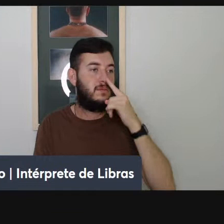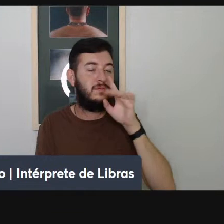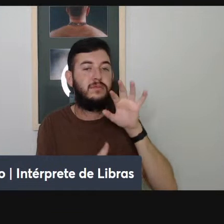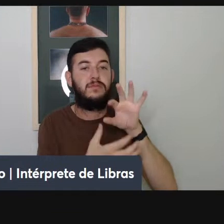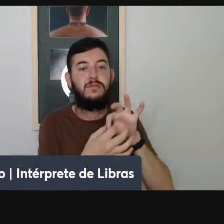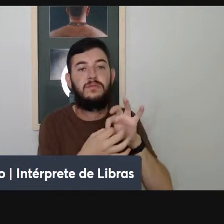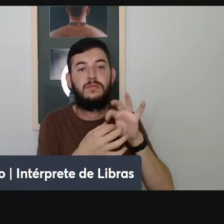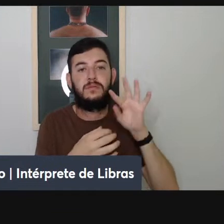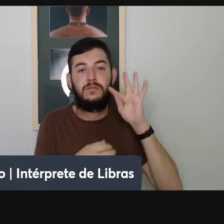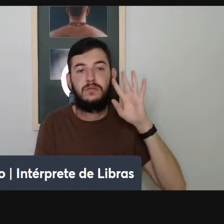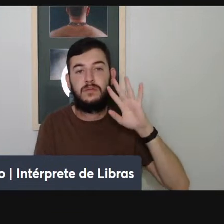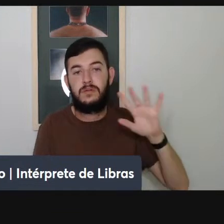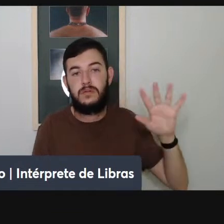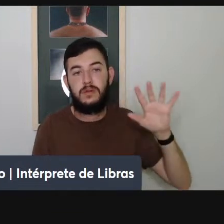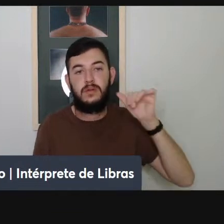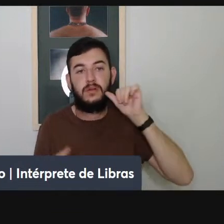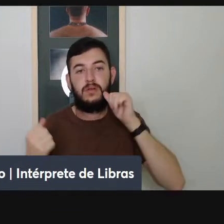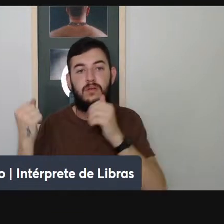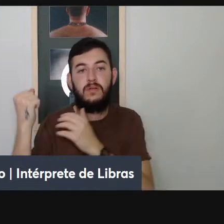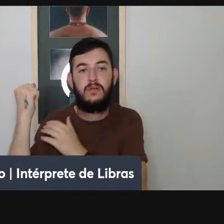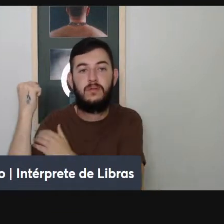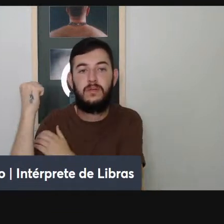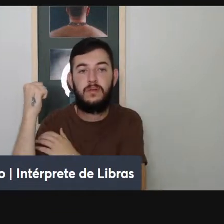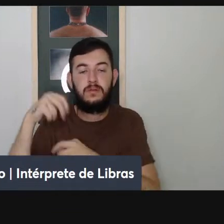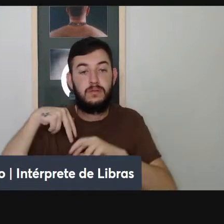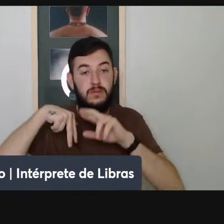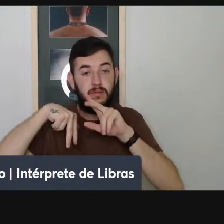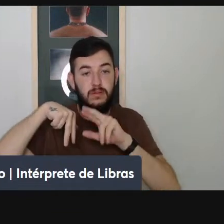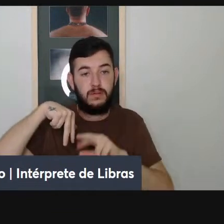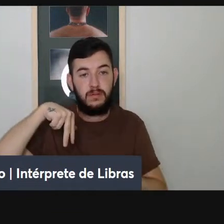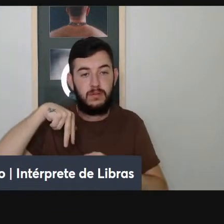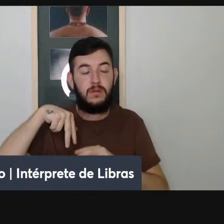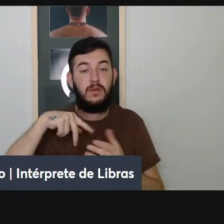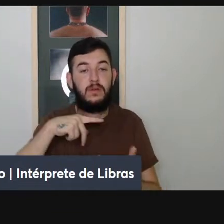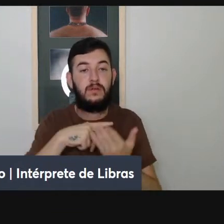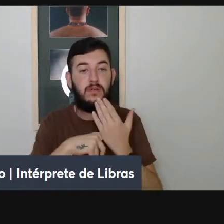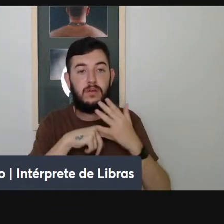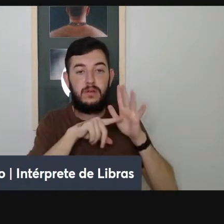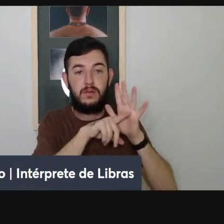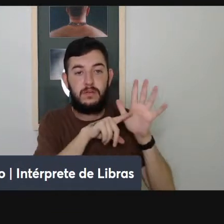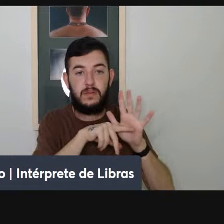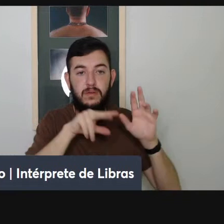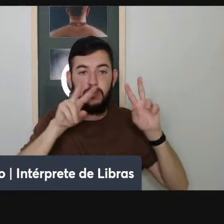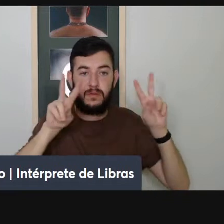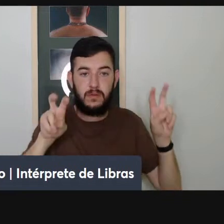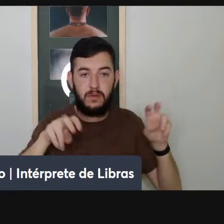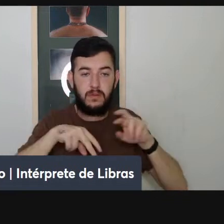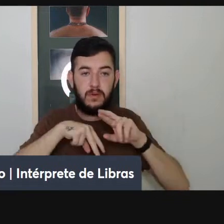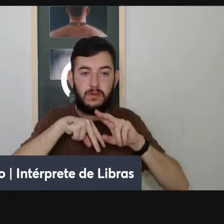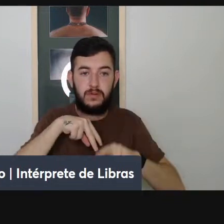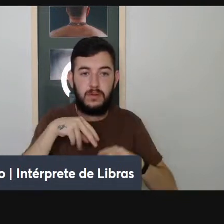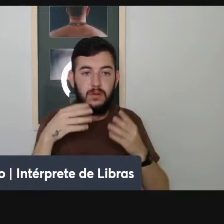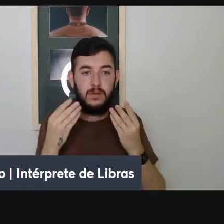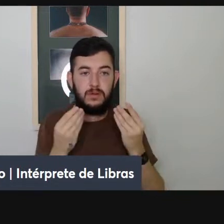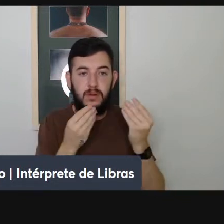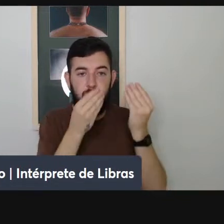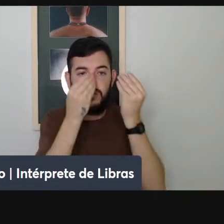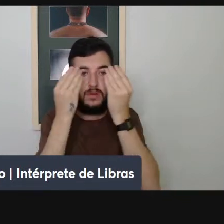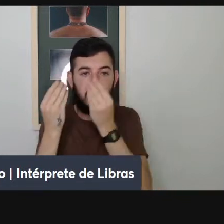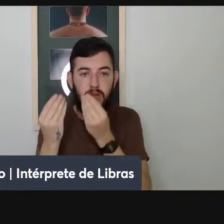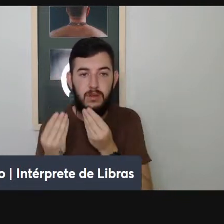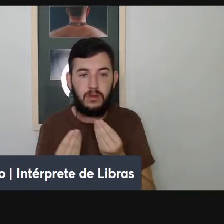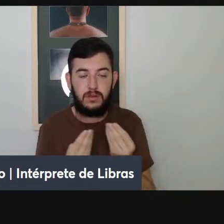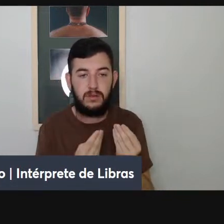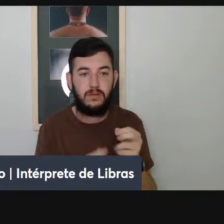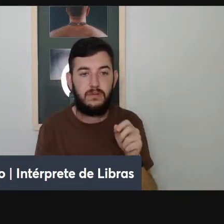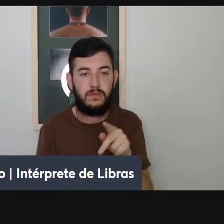gênero, que foram determinantes para os seus estudos em gênero e sexualidade. Após esse período, a professora